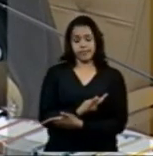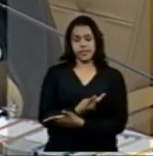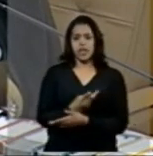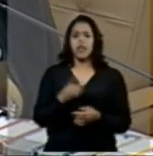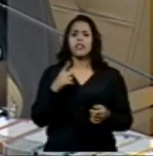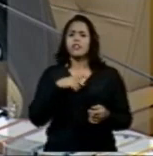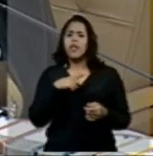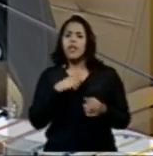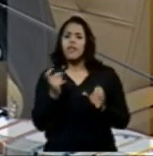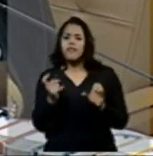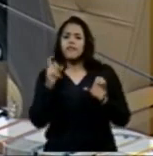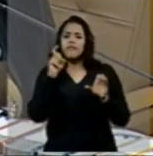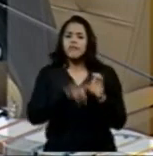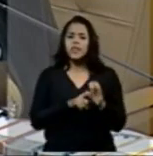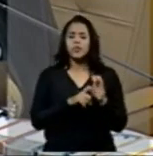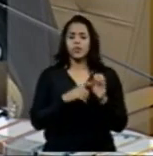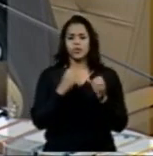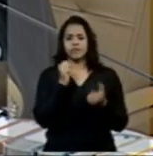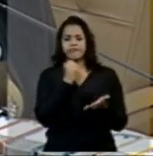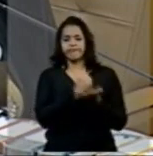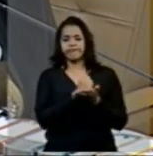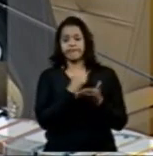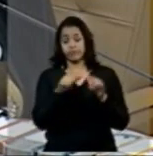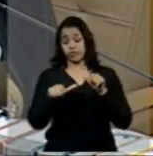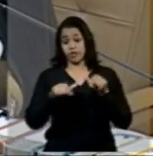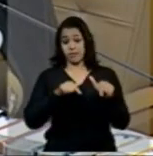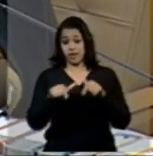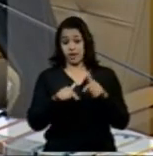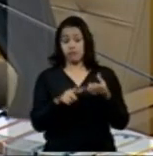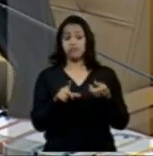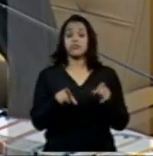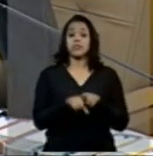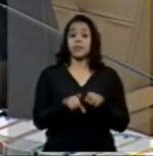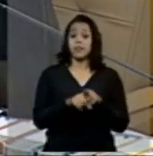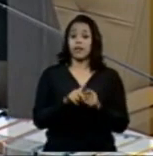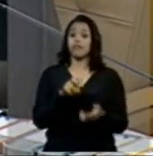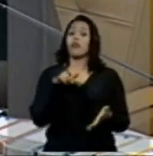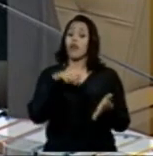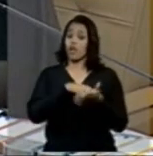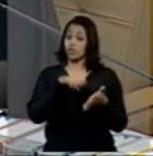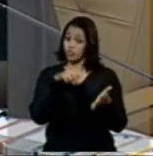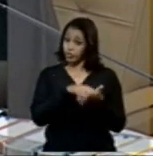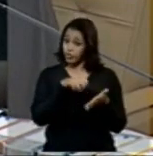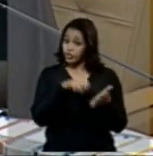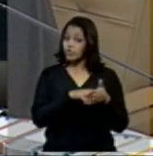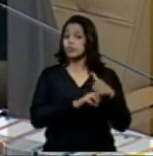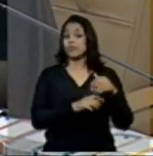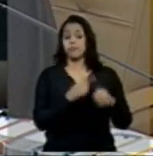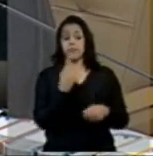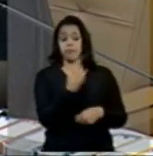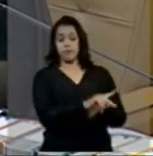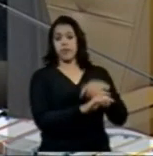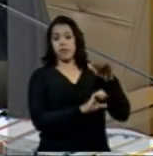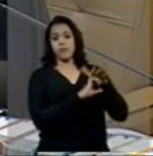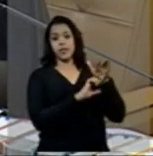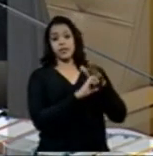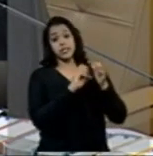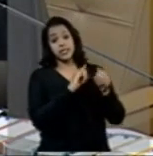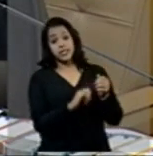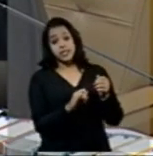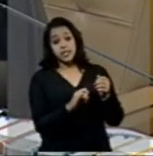vínculo empregatício diretamente com o tomador dos serviços e a responsabilidade empresarial nas hipóteses